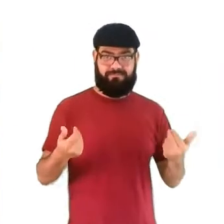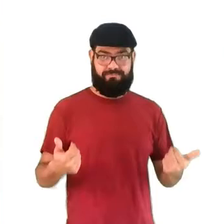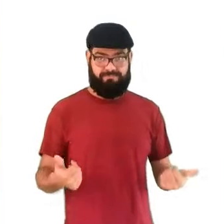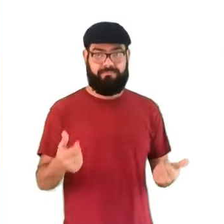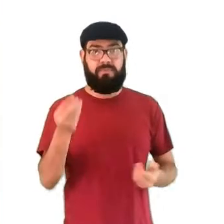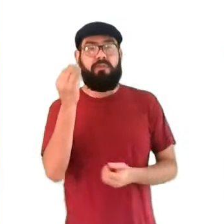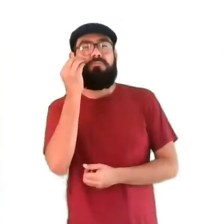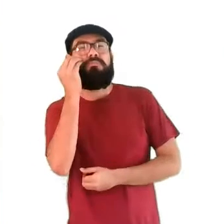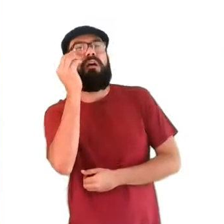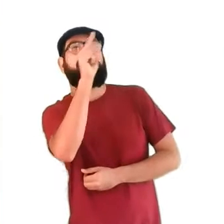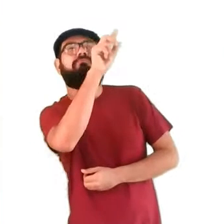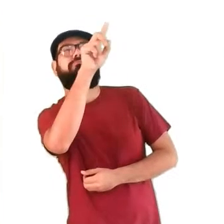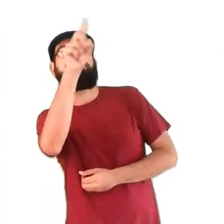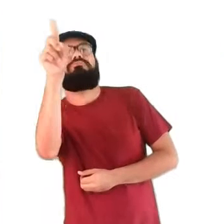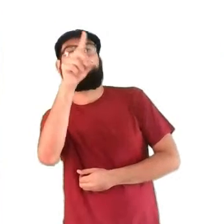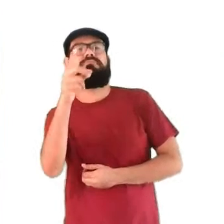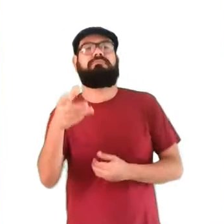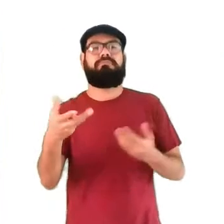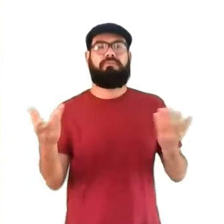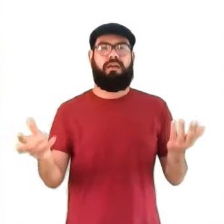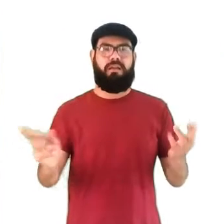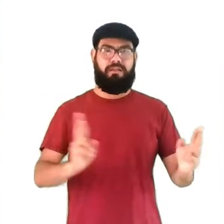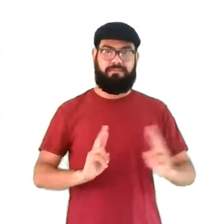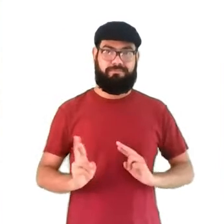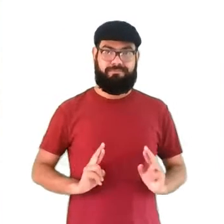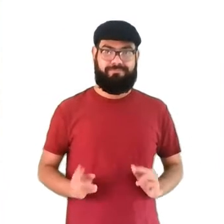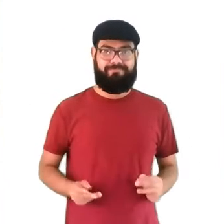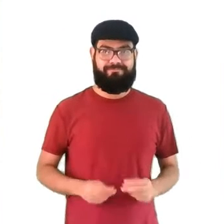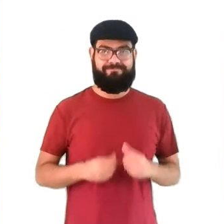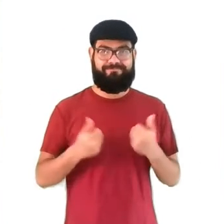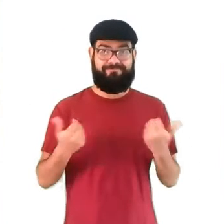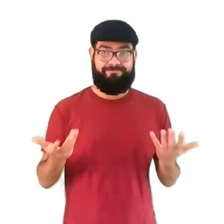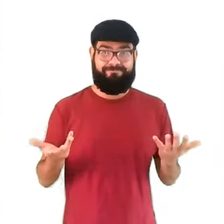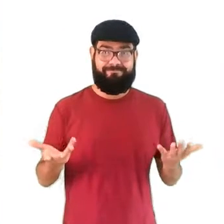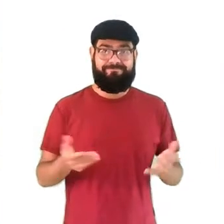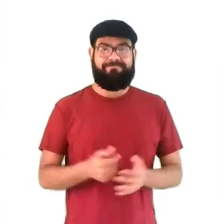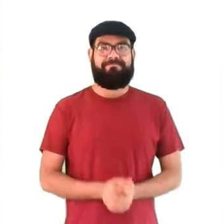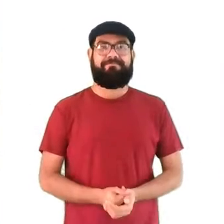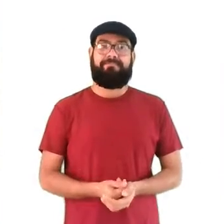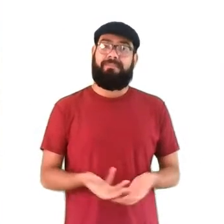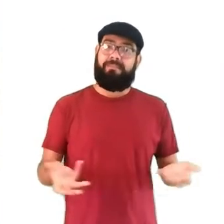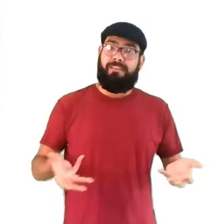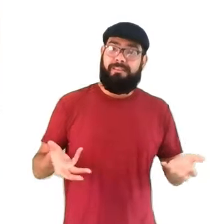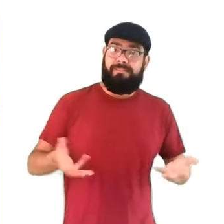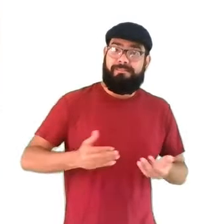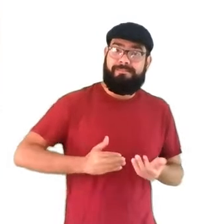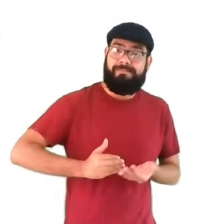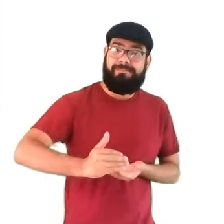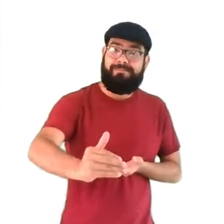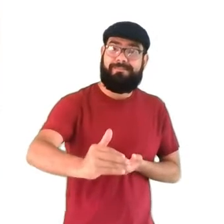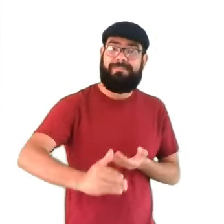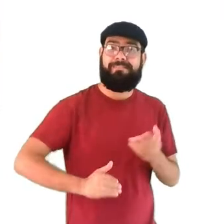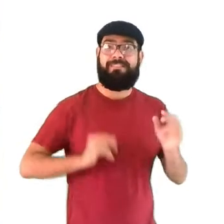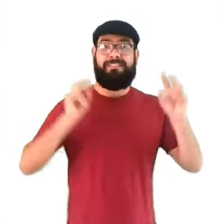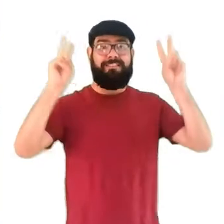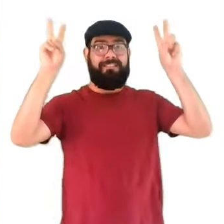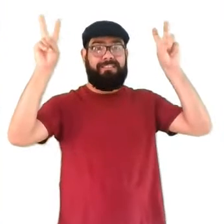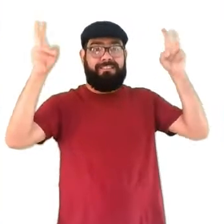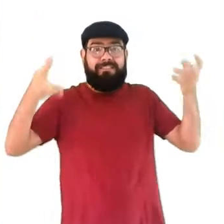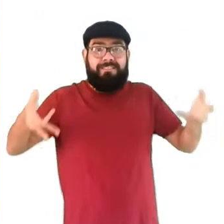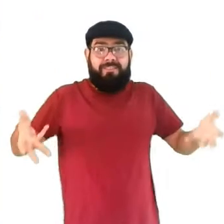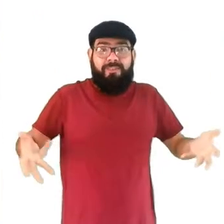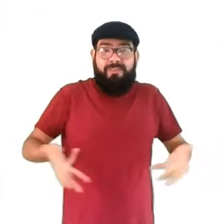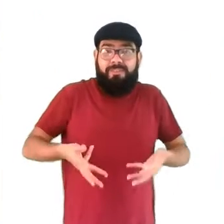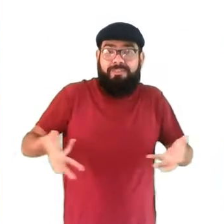aí e respondam qual é essa fase da vida. E assim nós vamos iniciar falando aí sobre